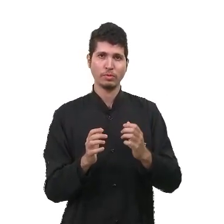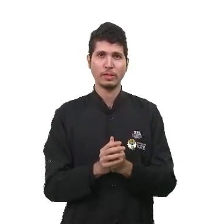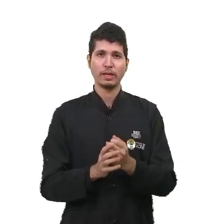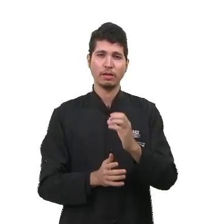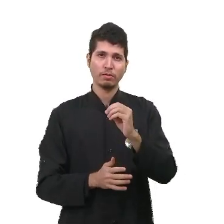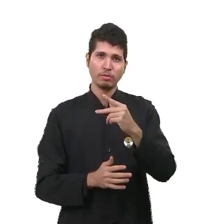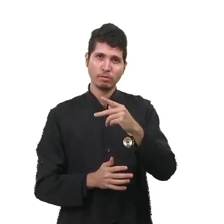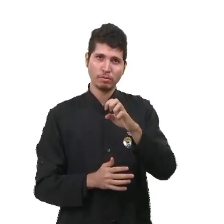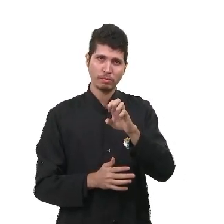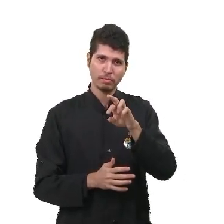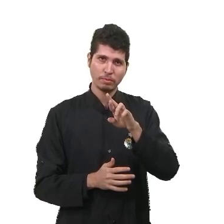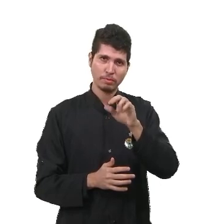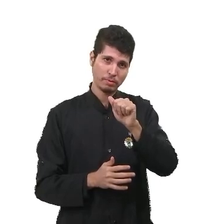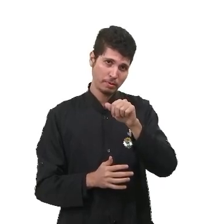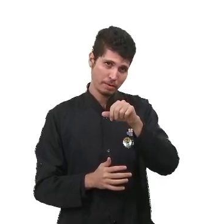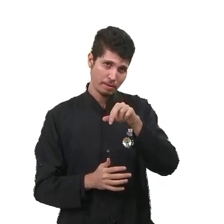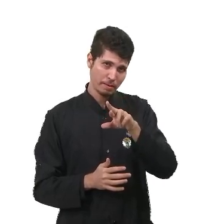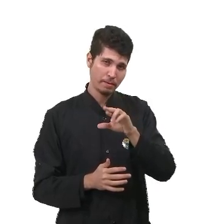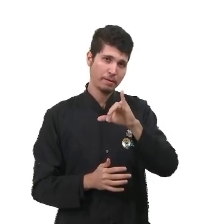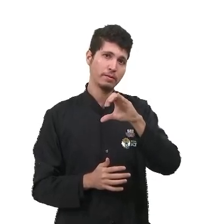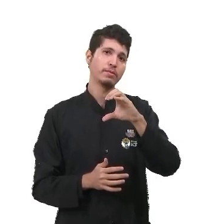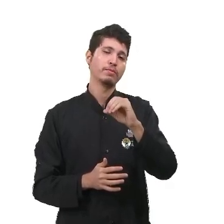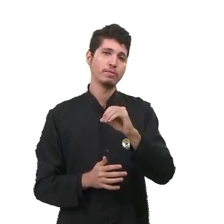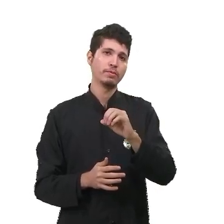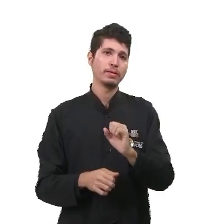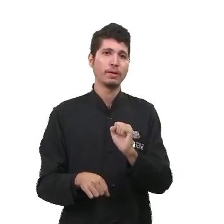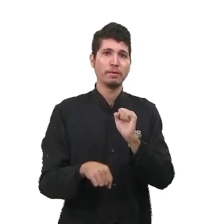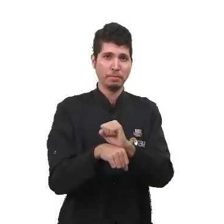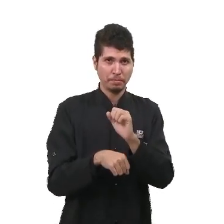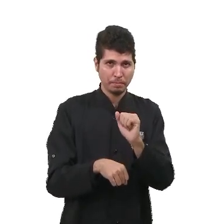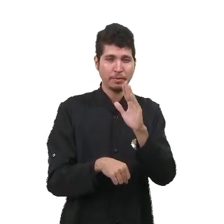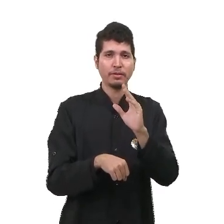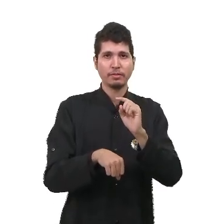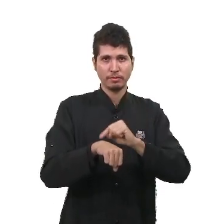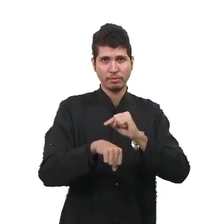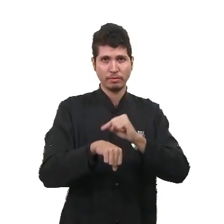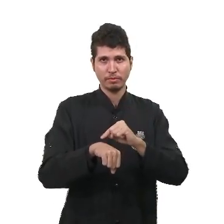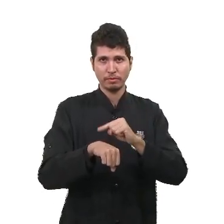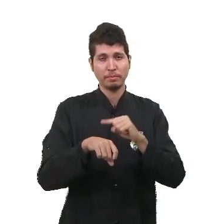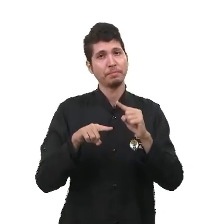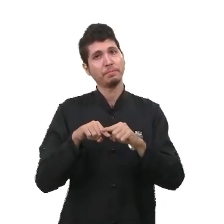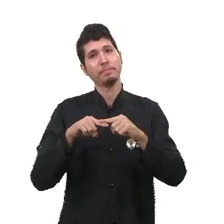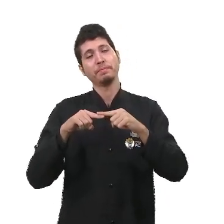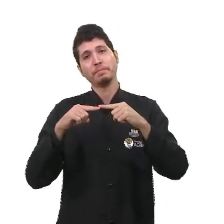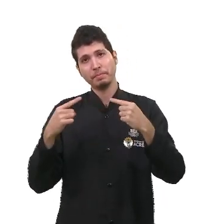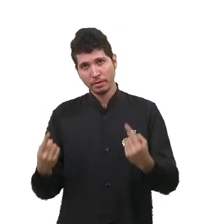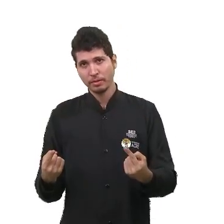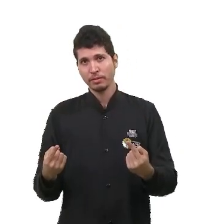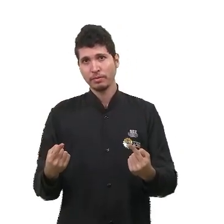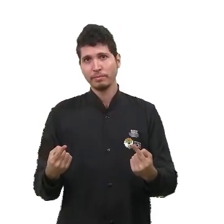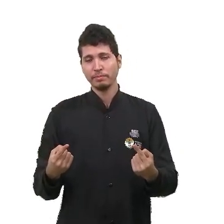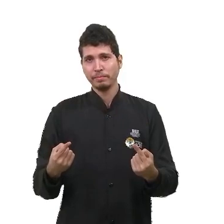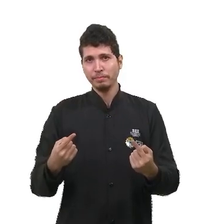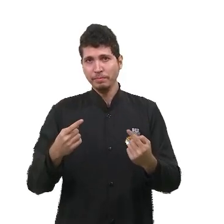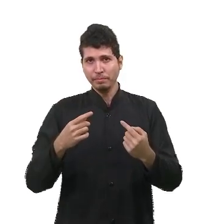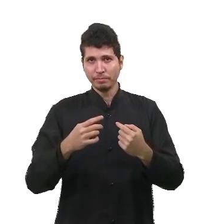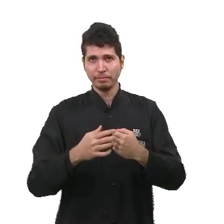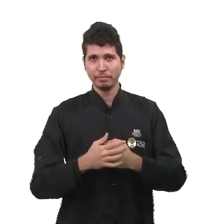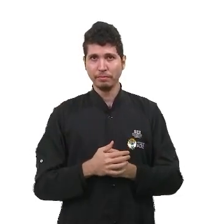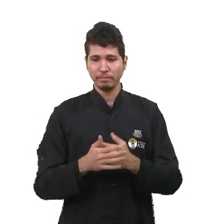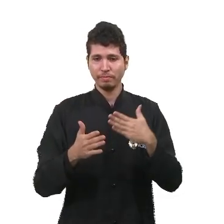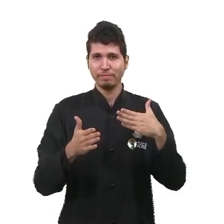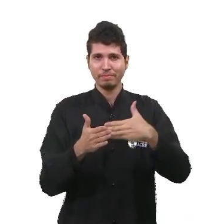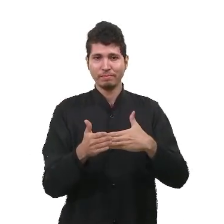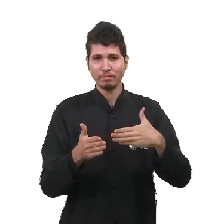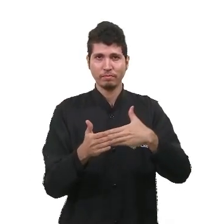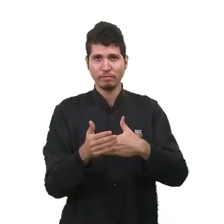passam a ficar mais tempo parados. Porém, eles, estando parados em seus postos de trabalho, eles acabam limitando-se